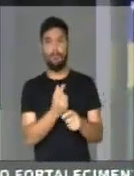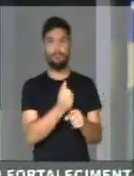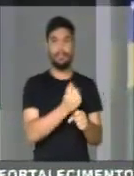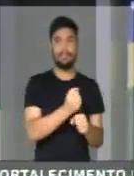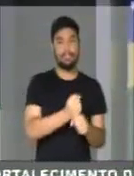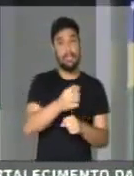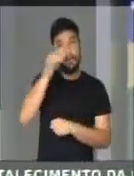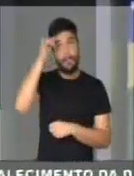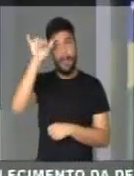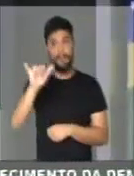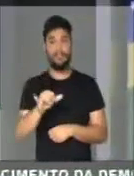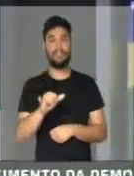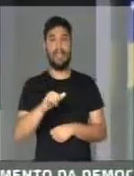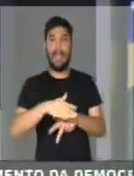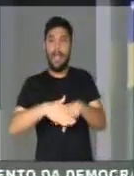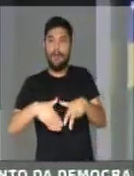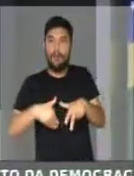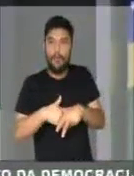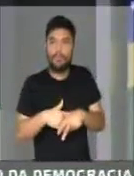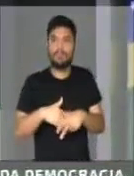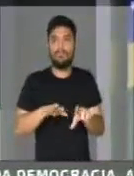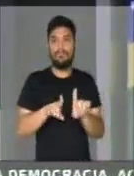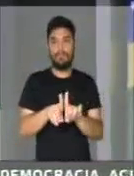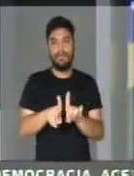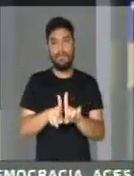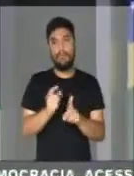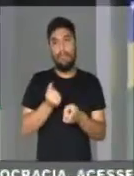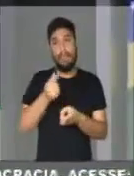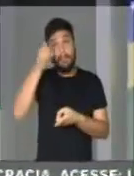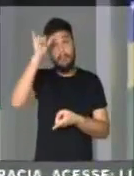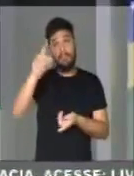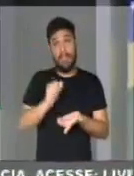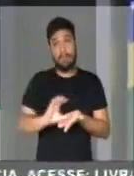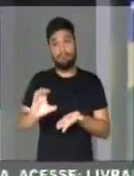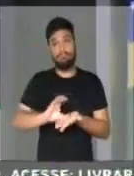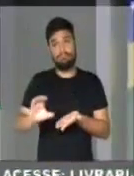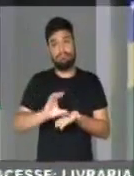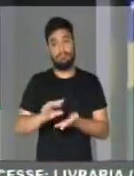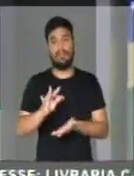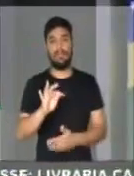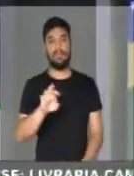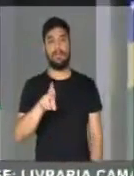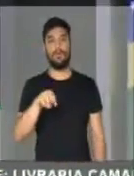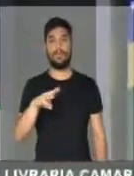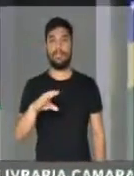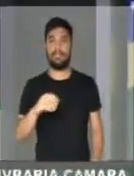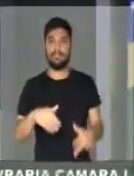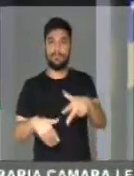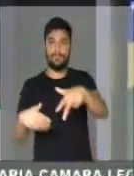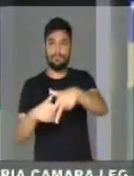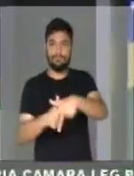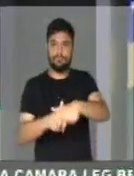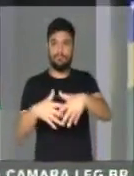à prevenção e ao combate à lavagem de dinheiro e ao financiamento do terrorismo.